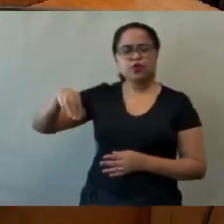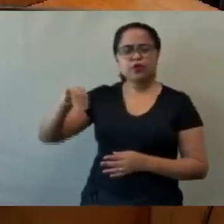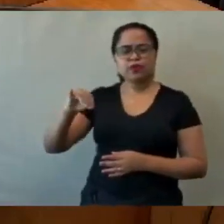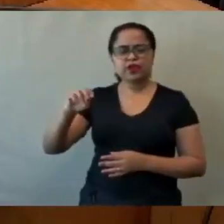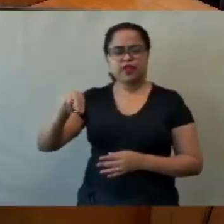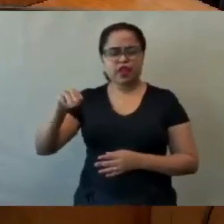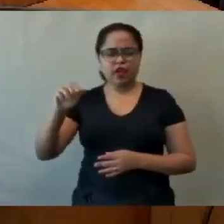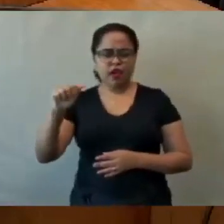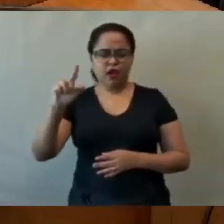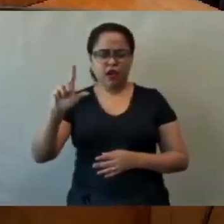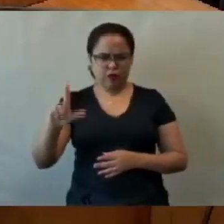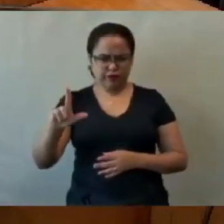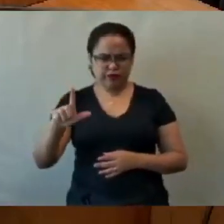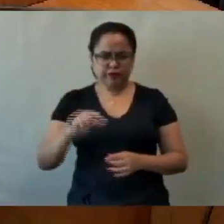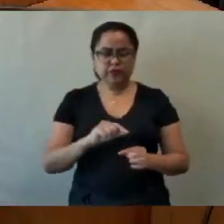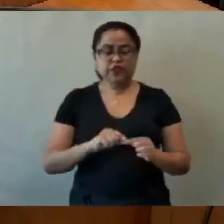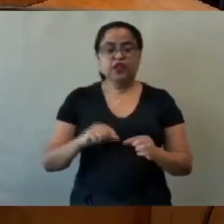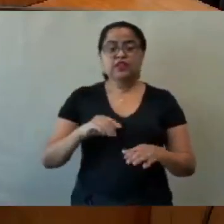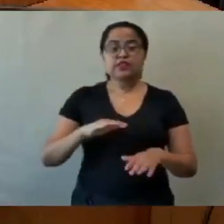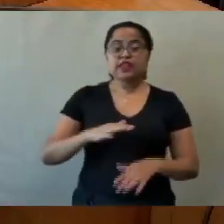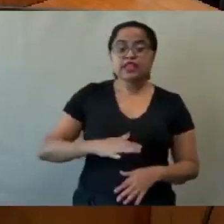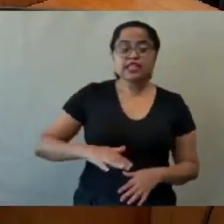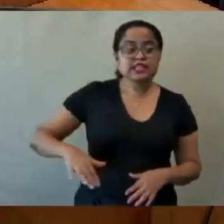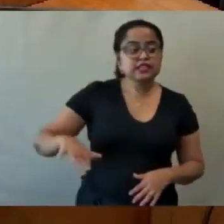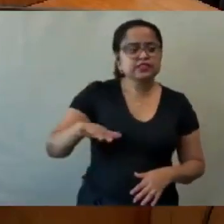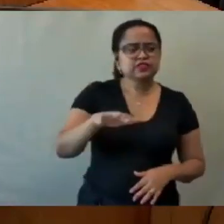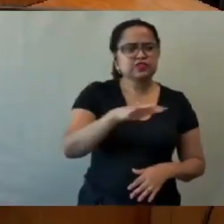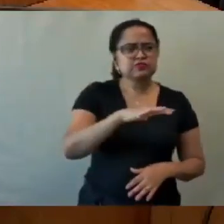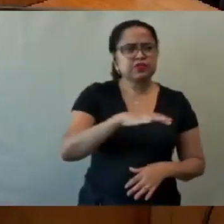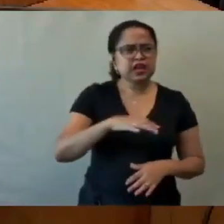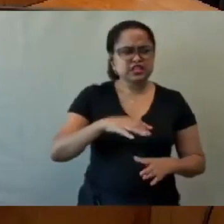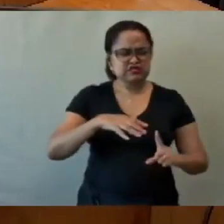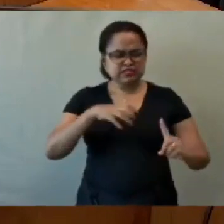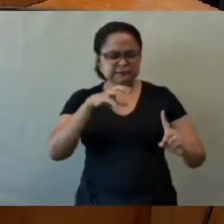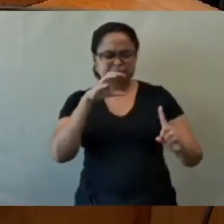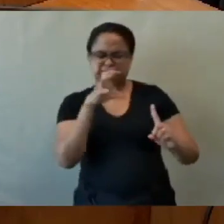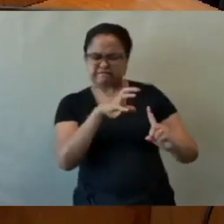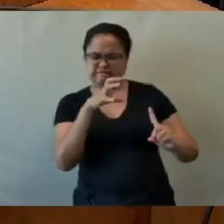reformatórios, menos espaços que torturam as pessoas,